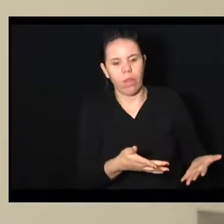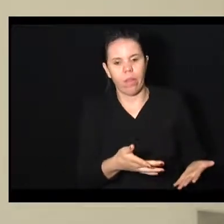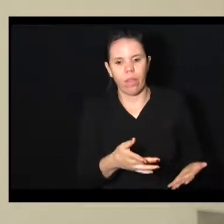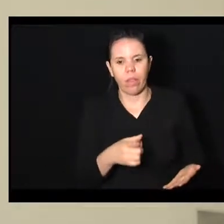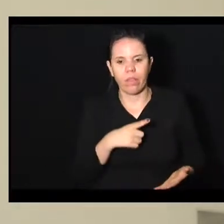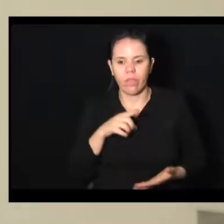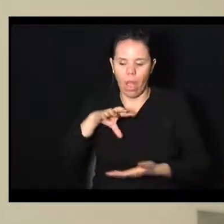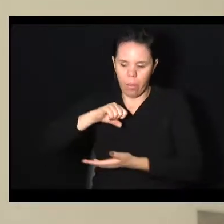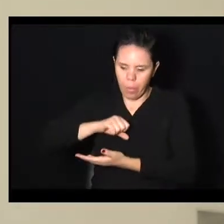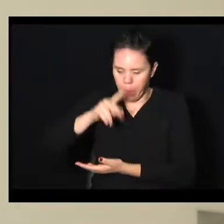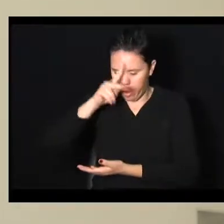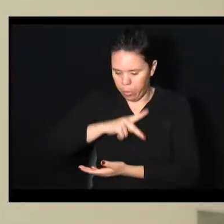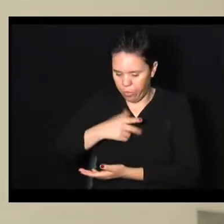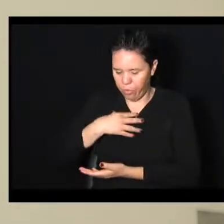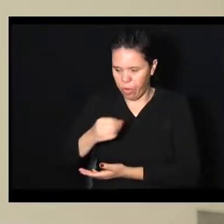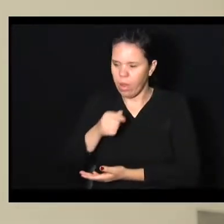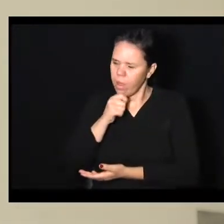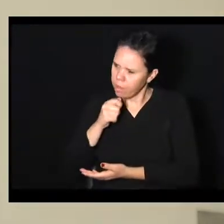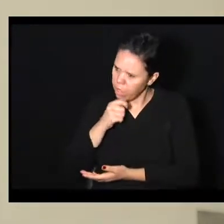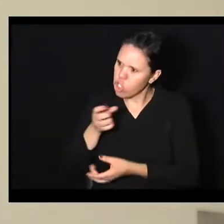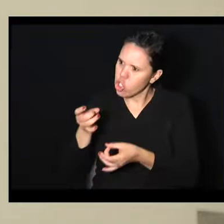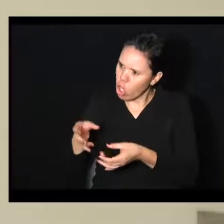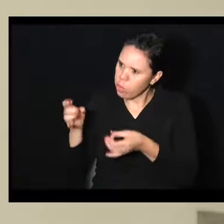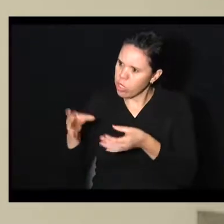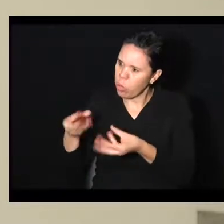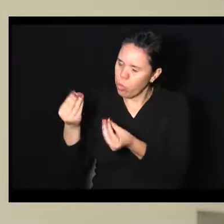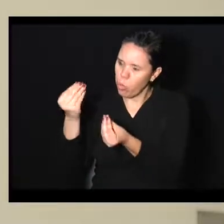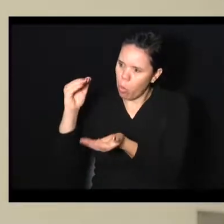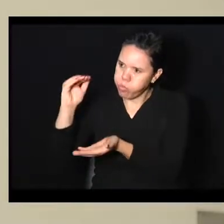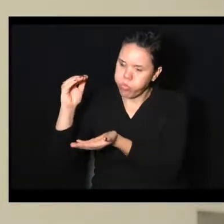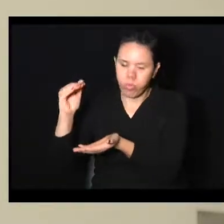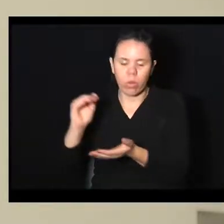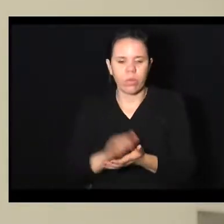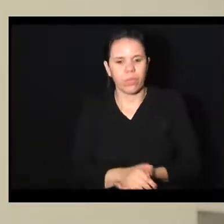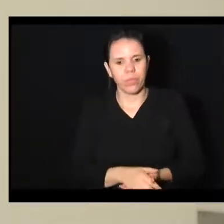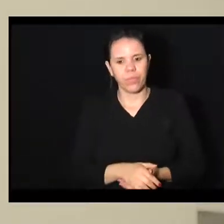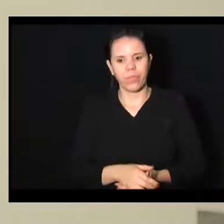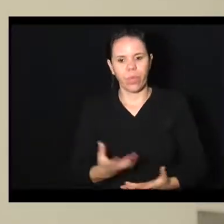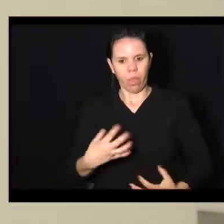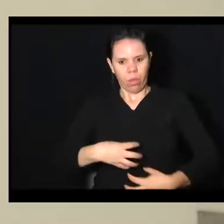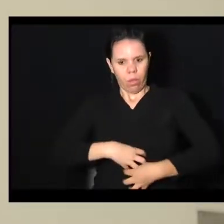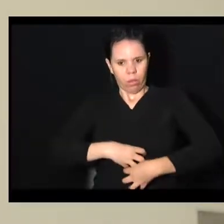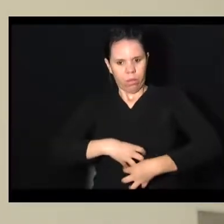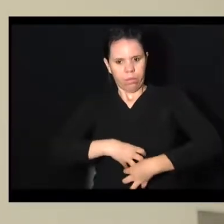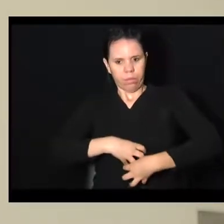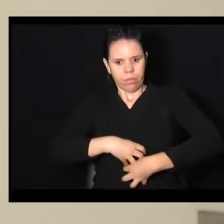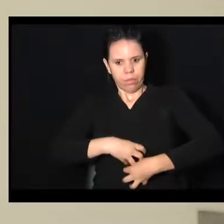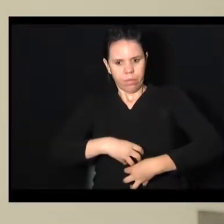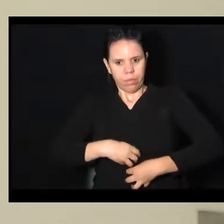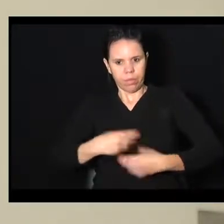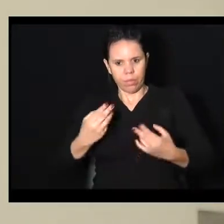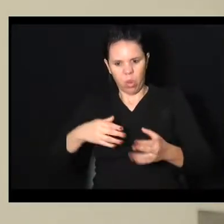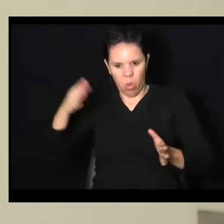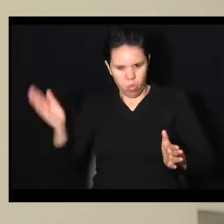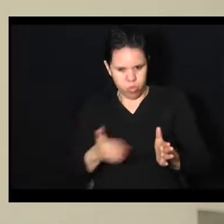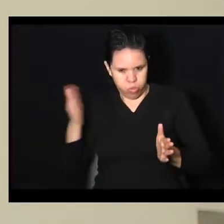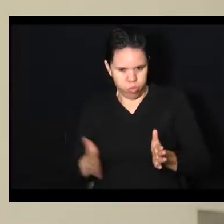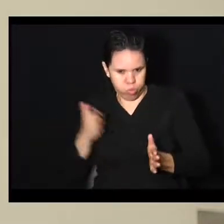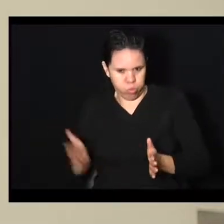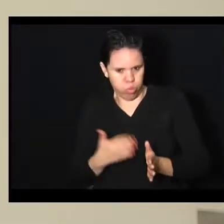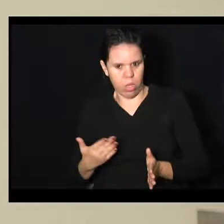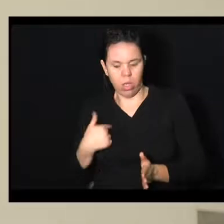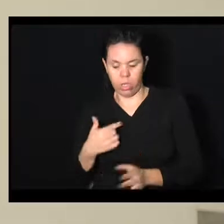gente costuma dizer que o nosso organismo, a mama, ela funciona como uma fábrica. Quanto mais eu esvaziar,